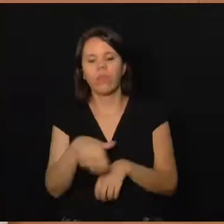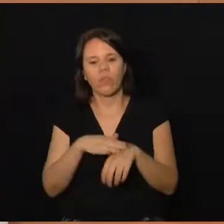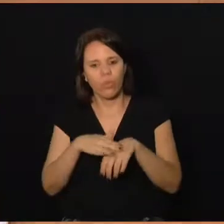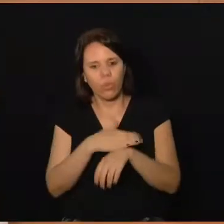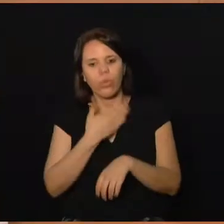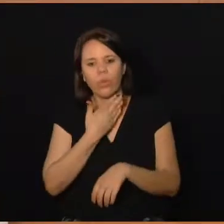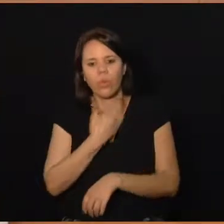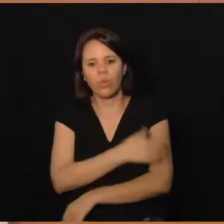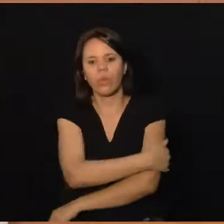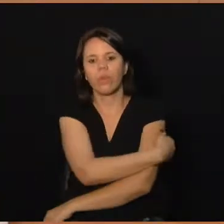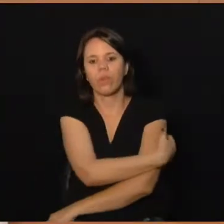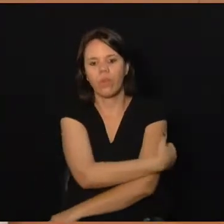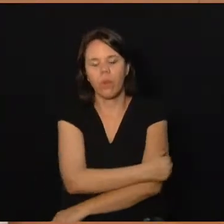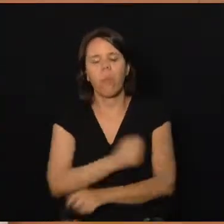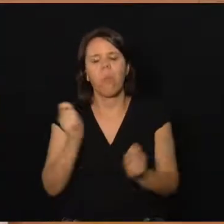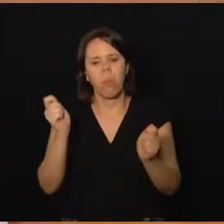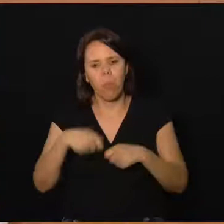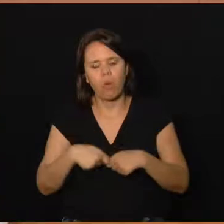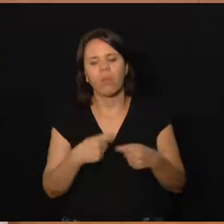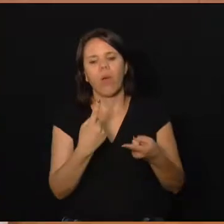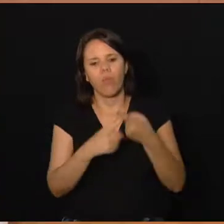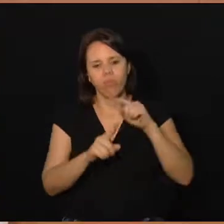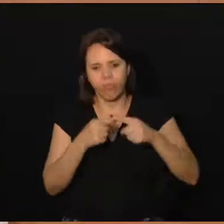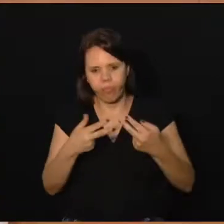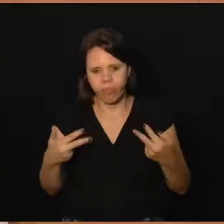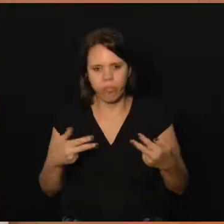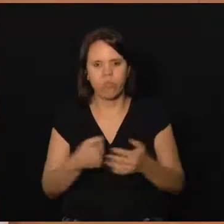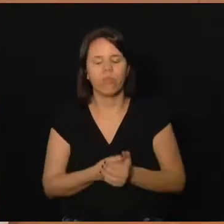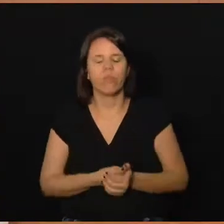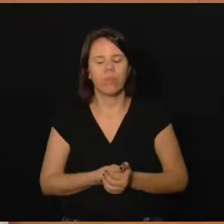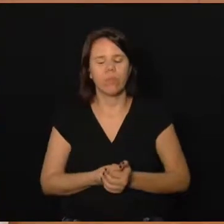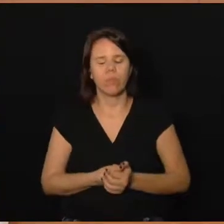gente poder ajustar aí alguns pontos.